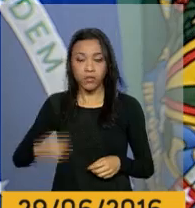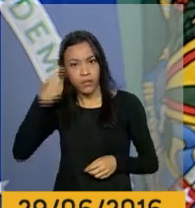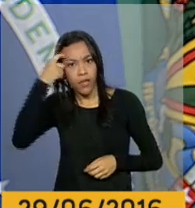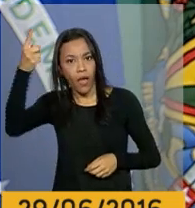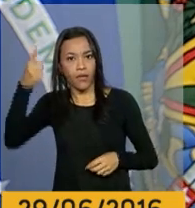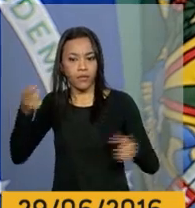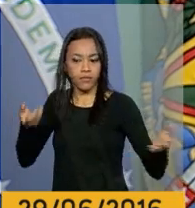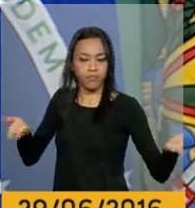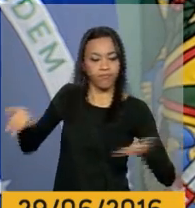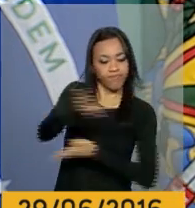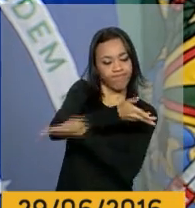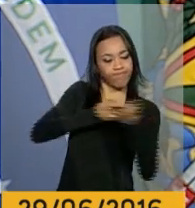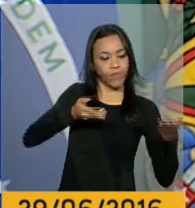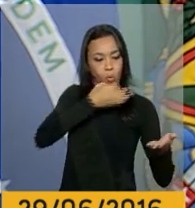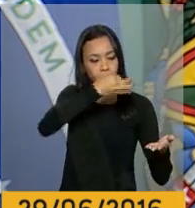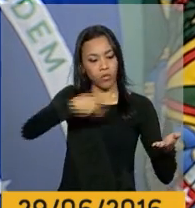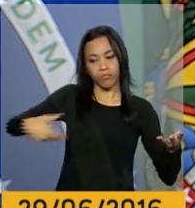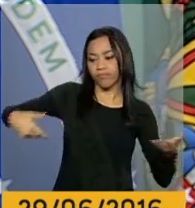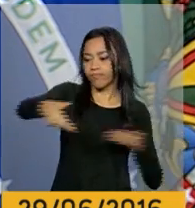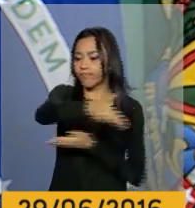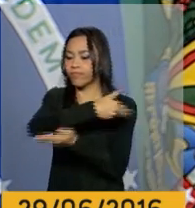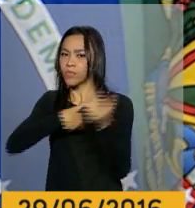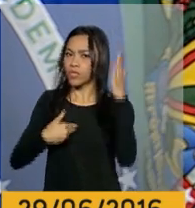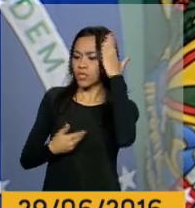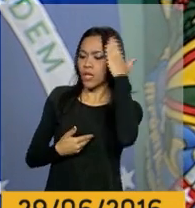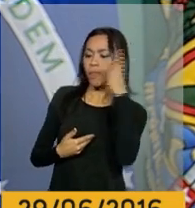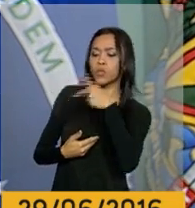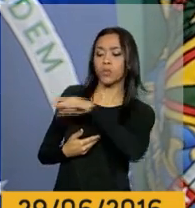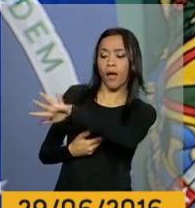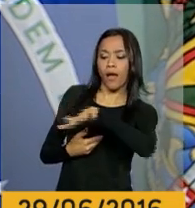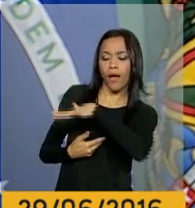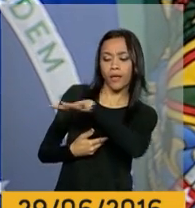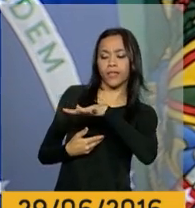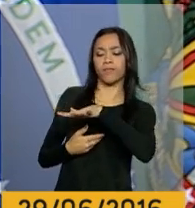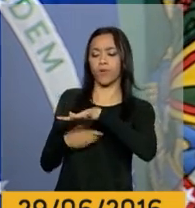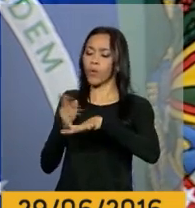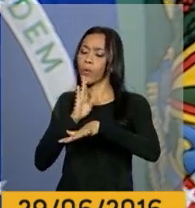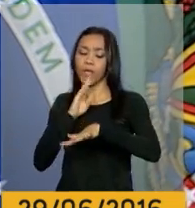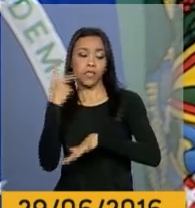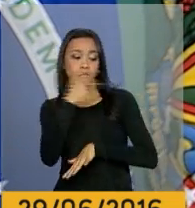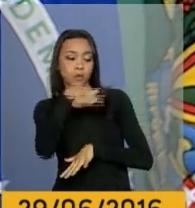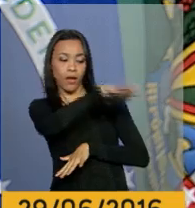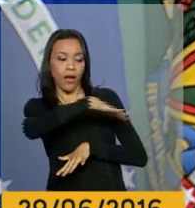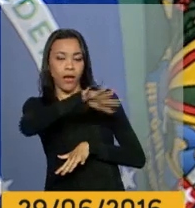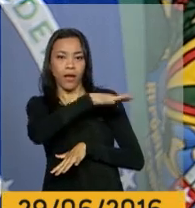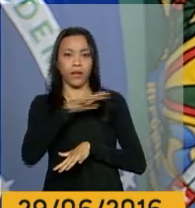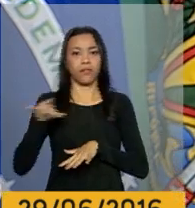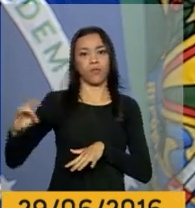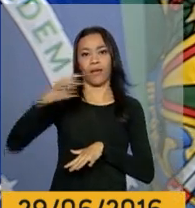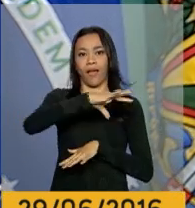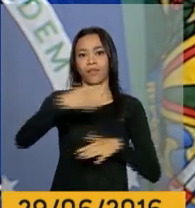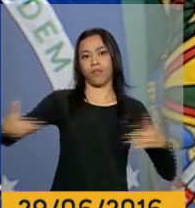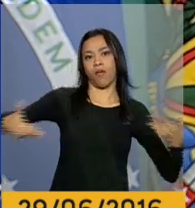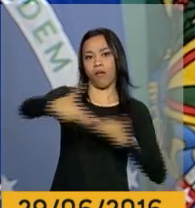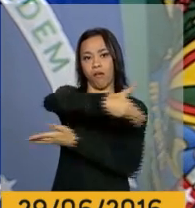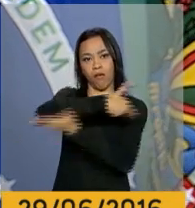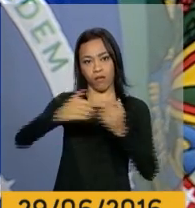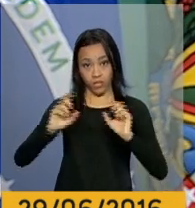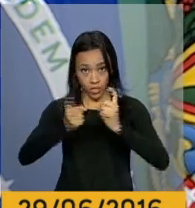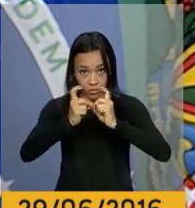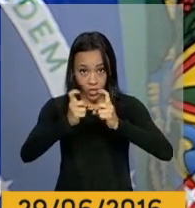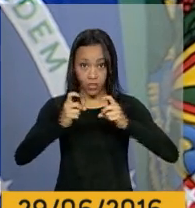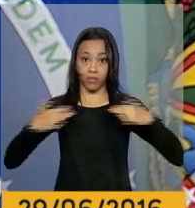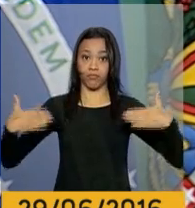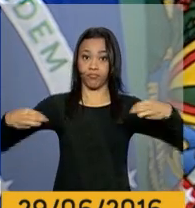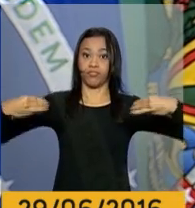ideias entre si, portanto, um sabe da sua área conexa, da sua área contígua, digamos assim,